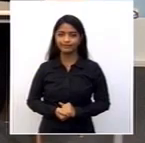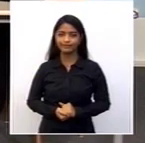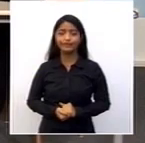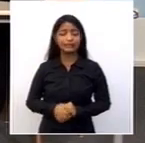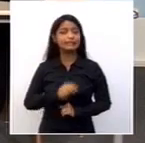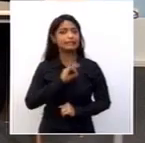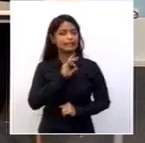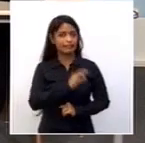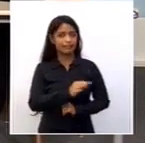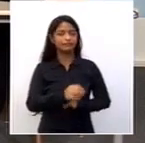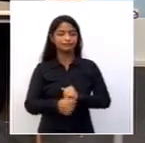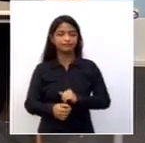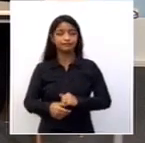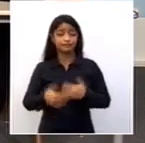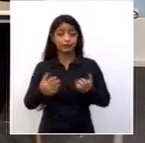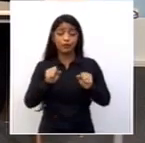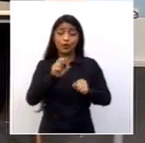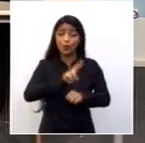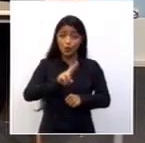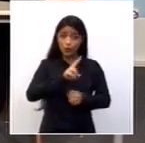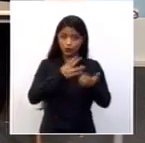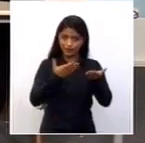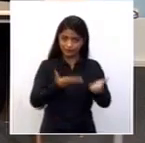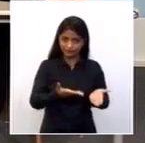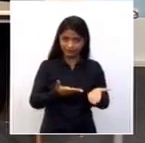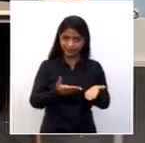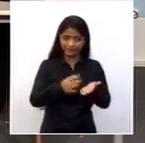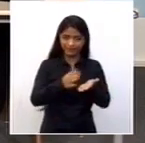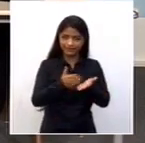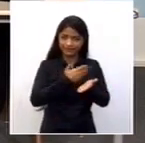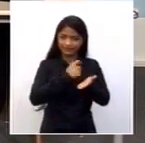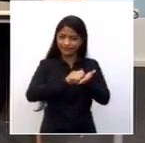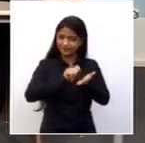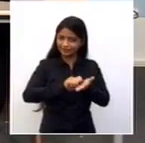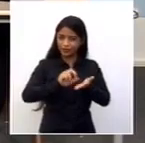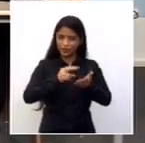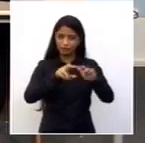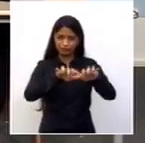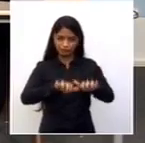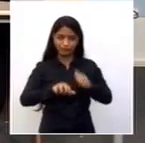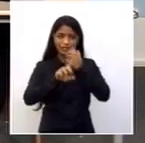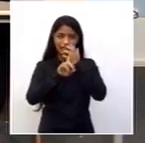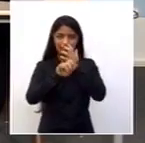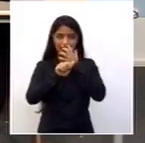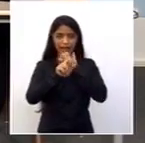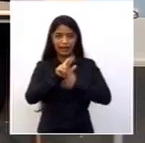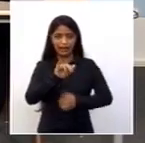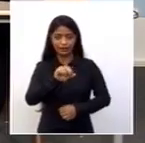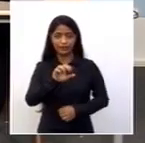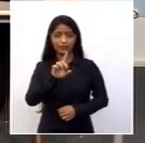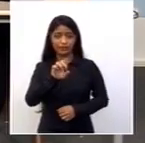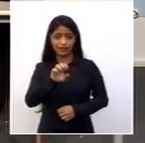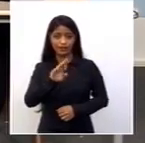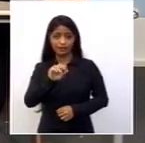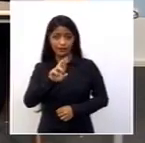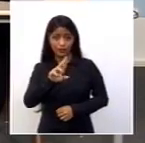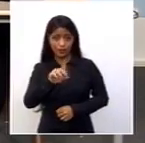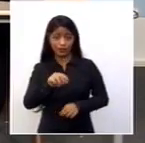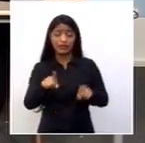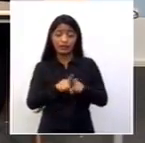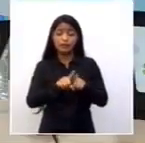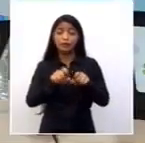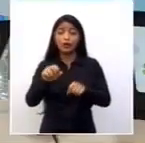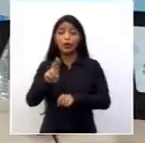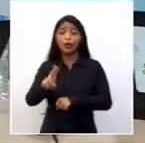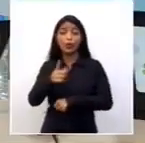Além do diário de bordo, nós também vamos falar sobre uma nova ferramenta. Talvez seja nova para